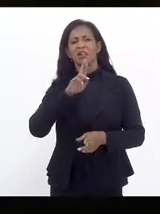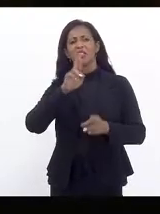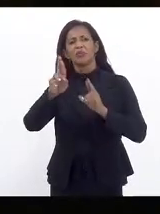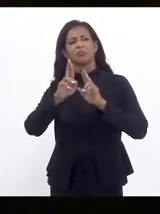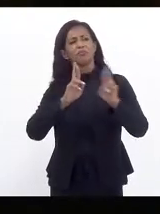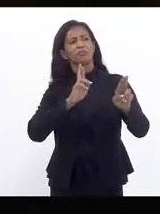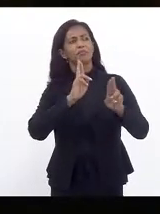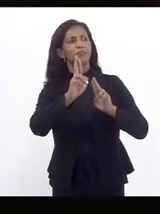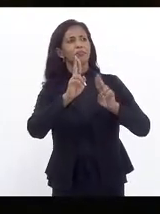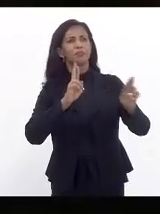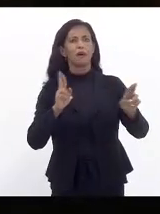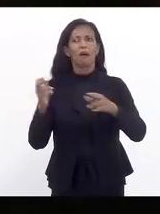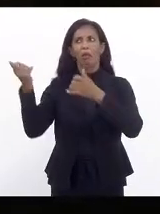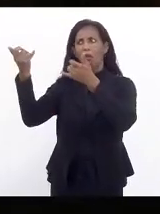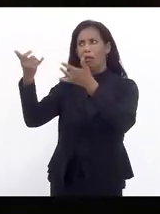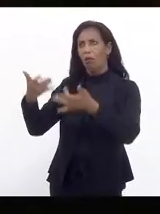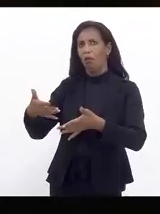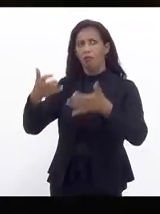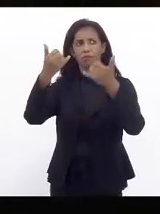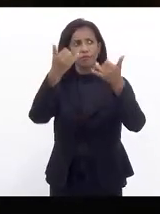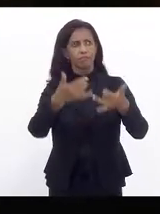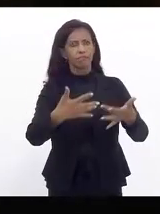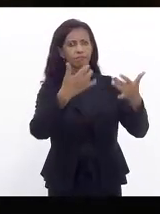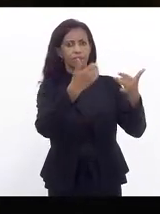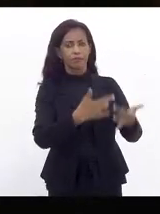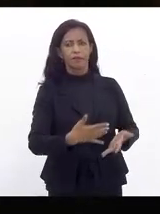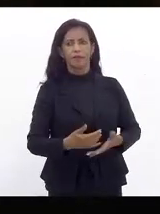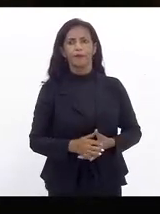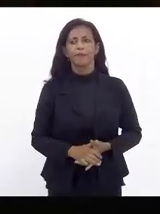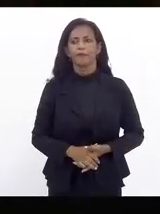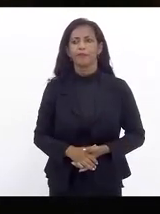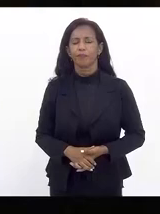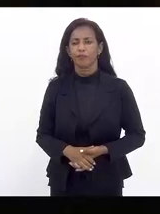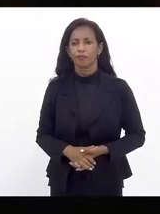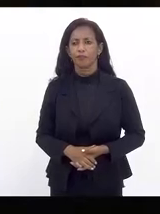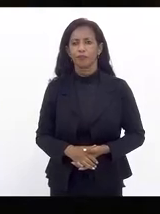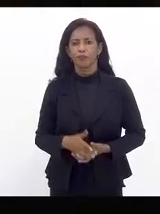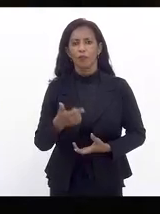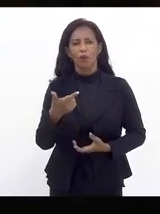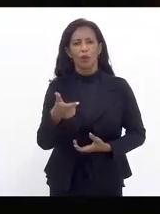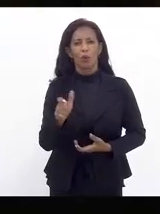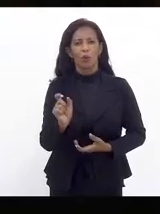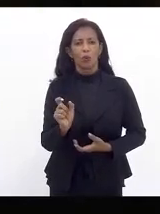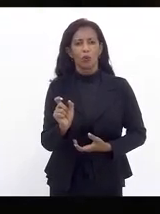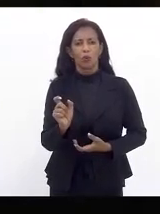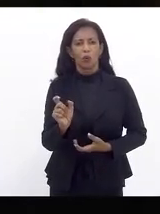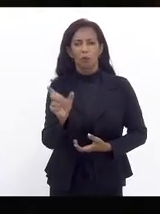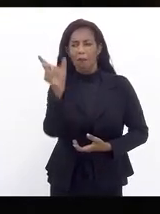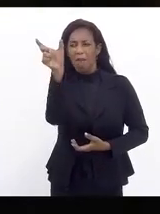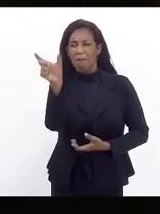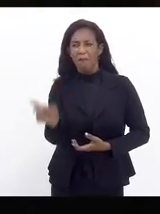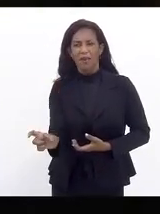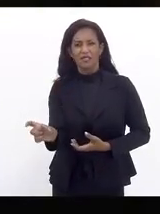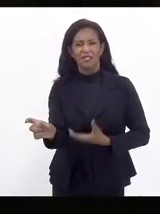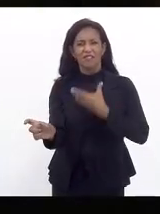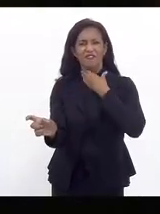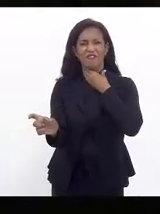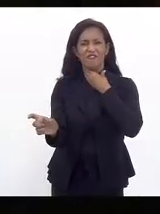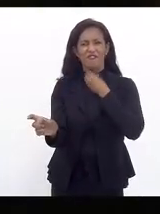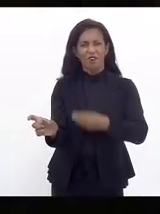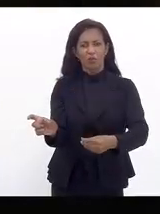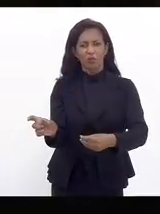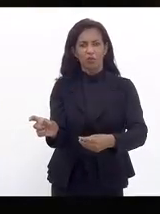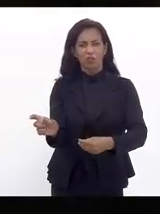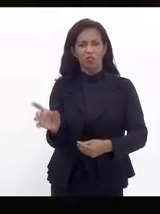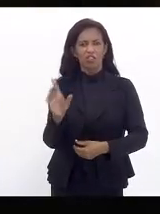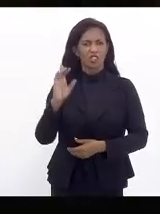respondendo, justificando uma página falsa que se diz de